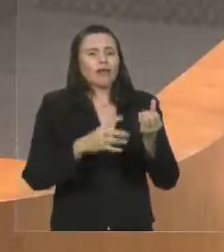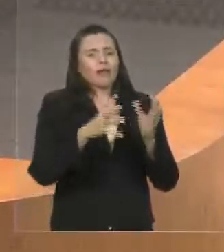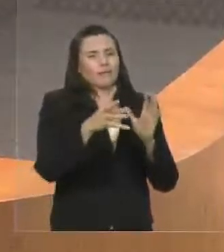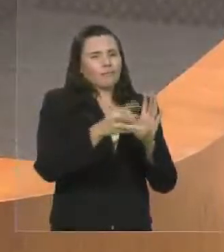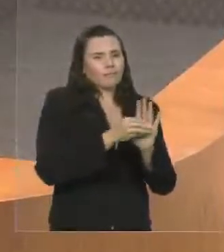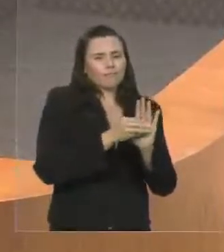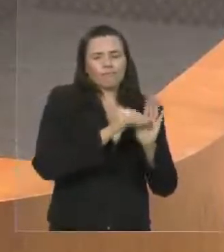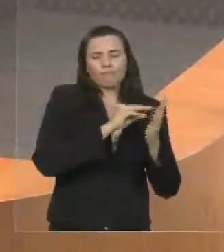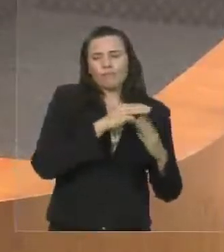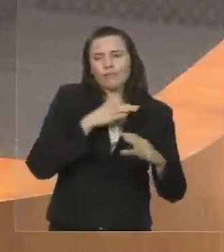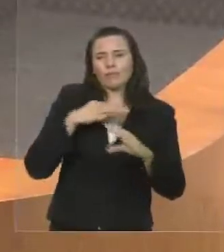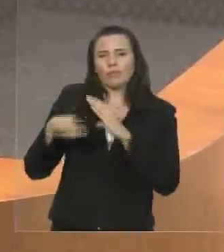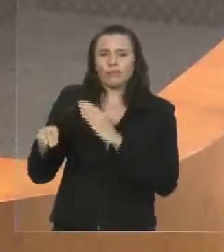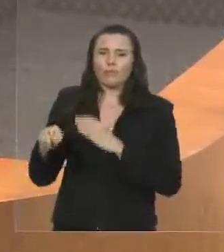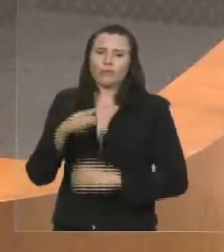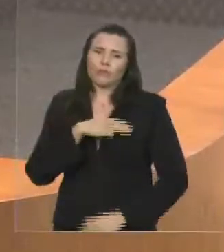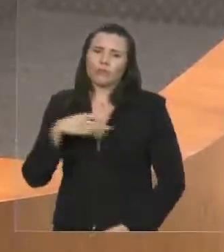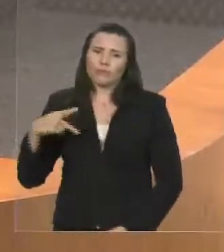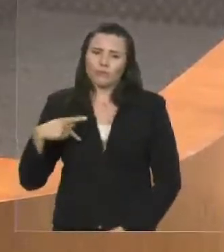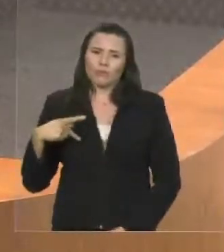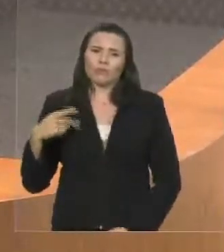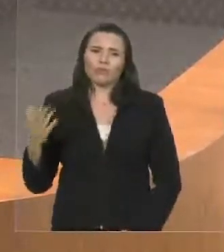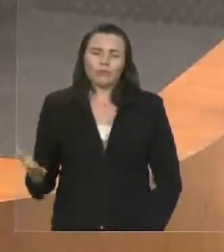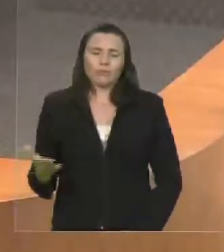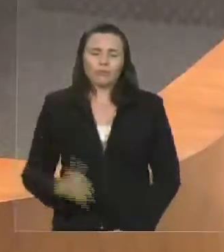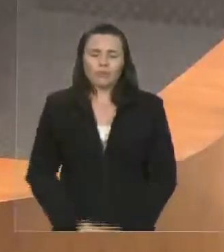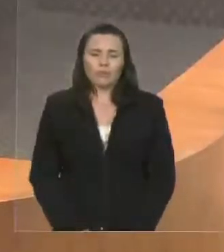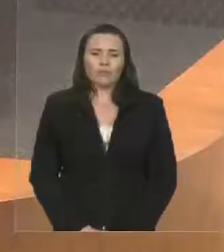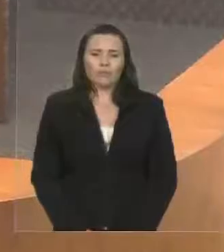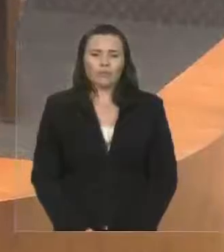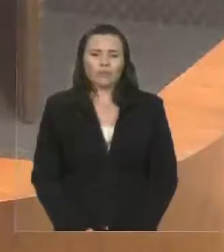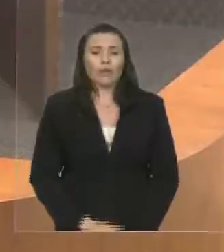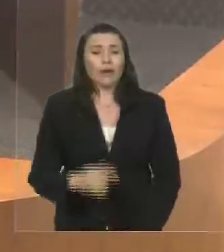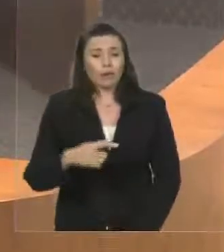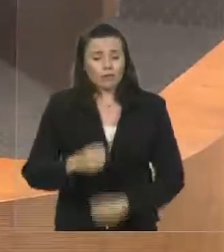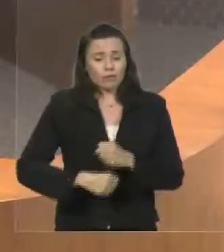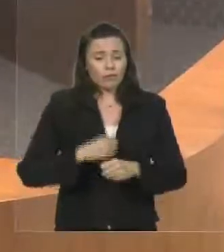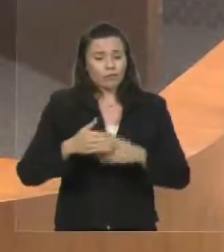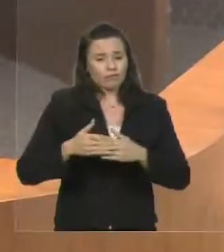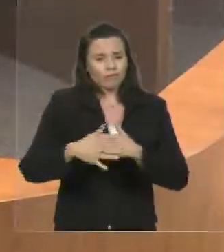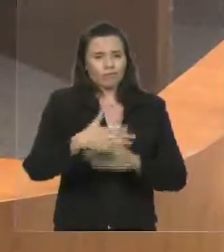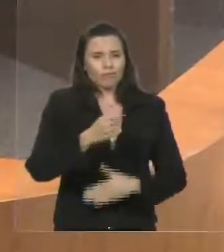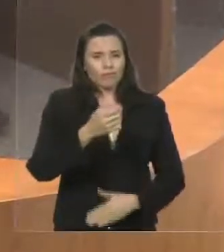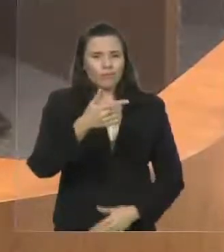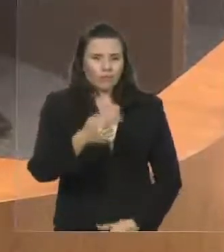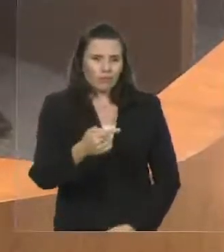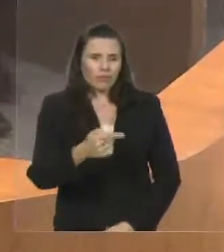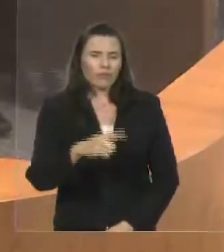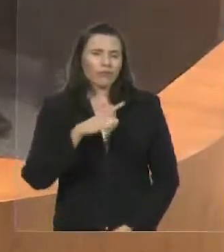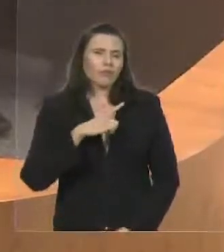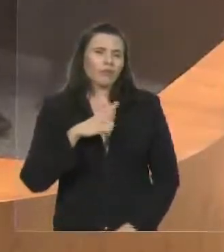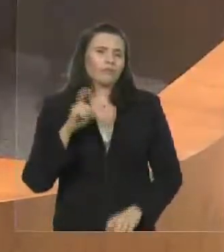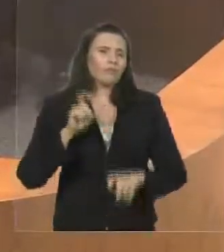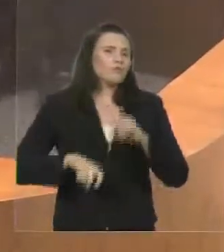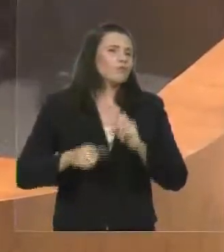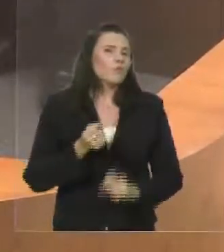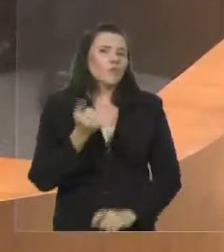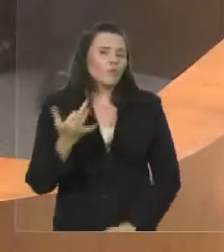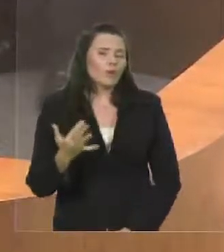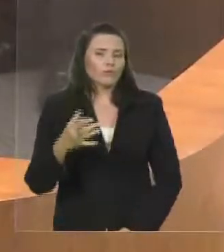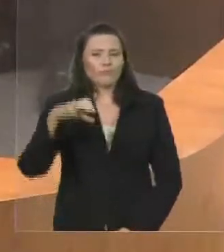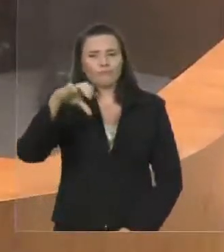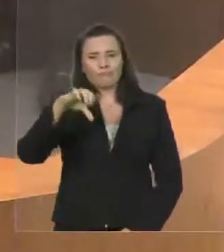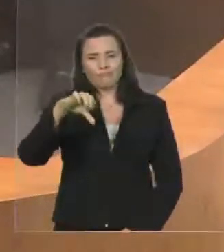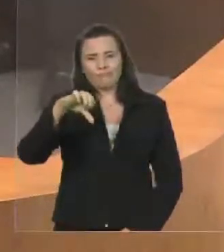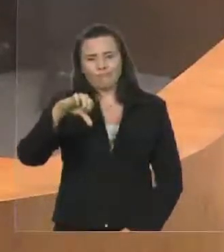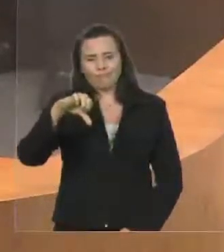Só este ano já foram registrados 9 estupros na Delegacia Especial da Mulher aqui na região metropolitana de São